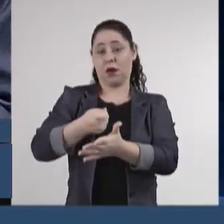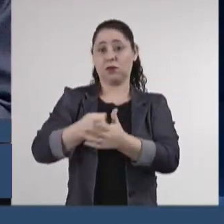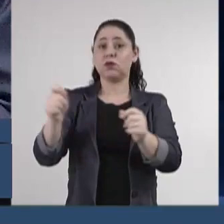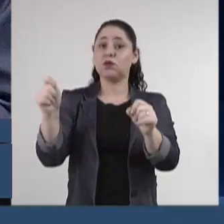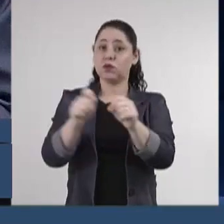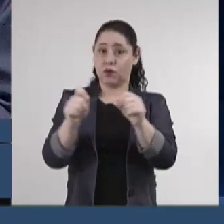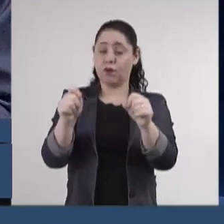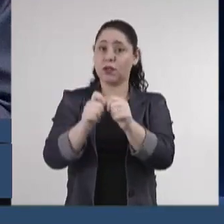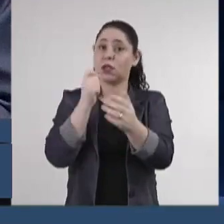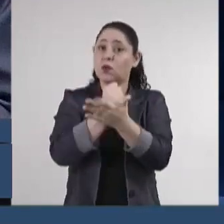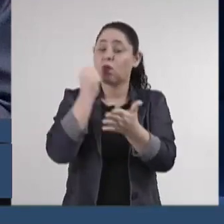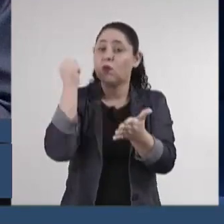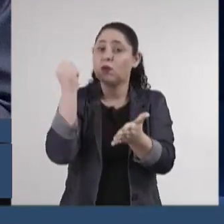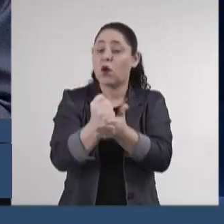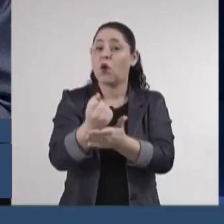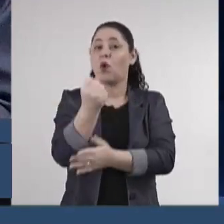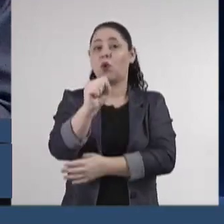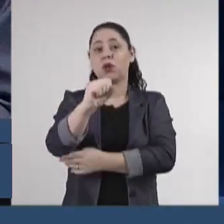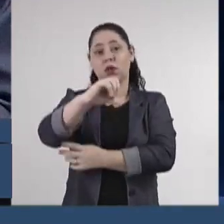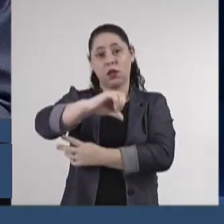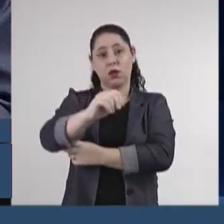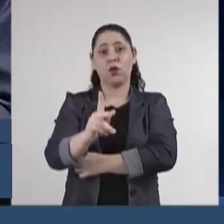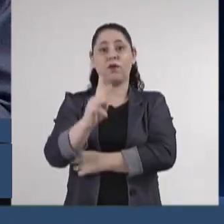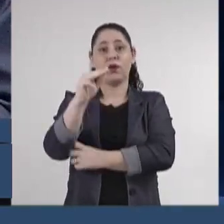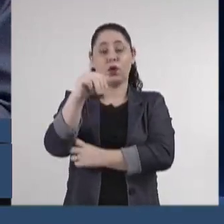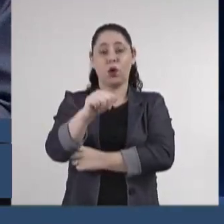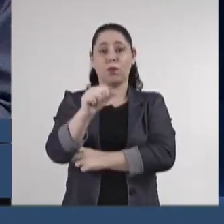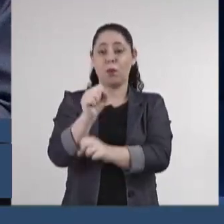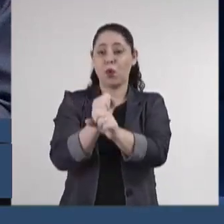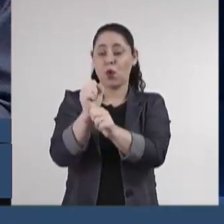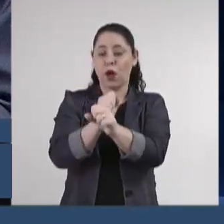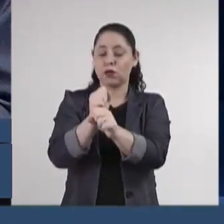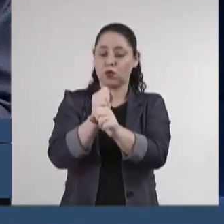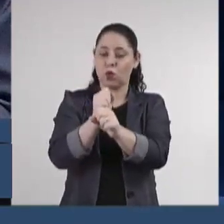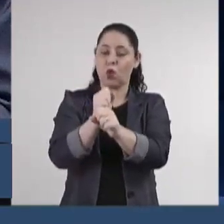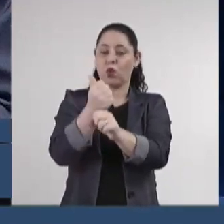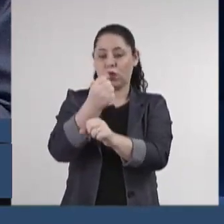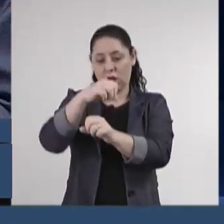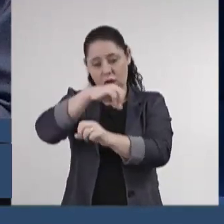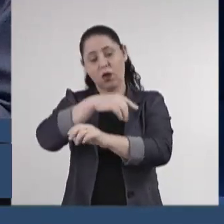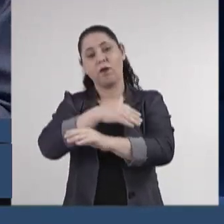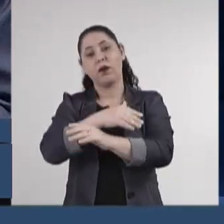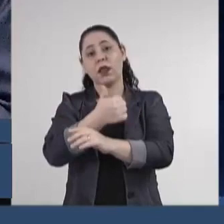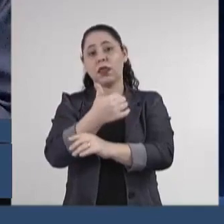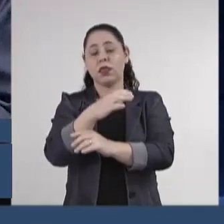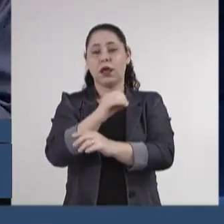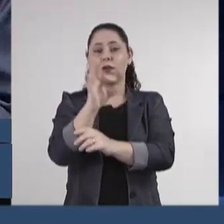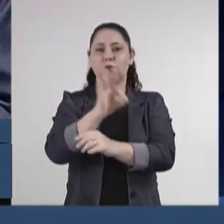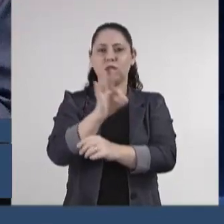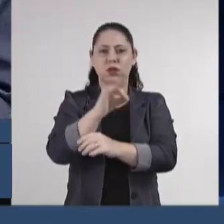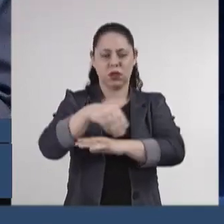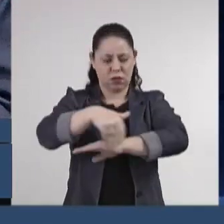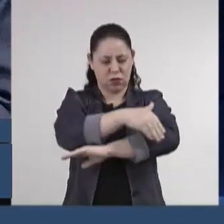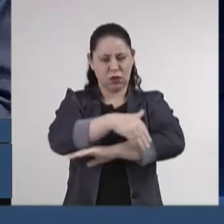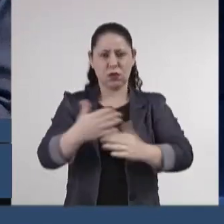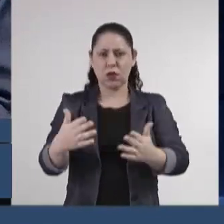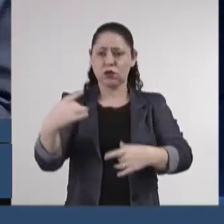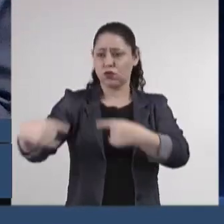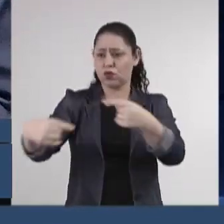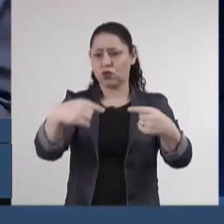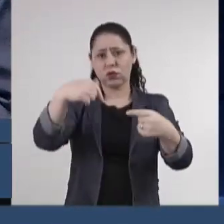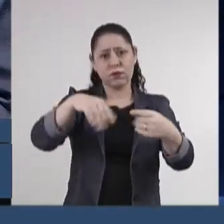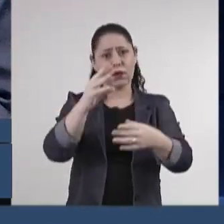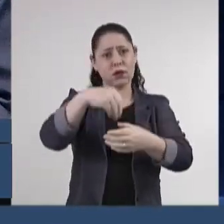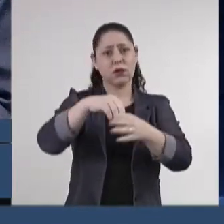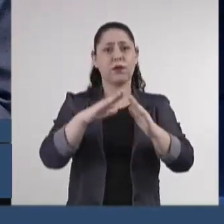de fazer no negócio. 89 quilômetros por ano. Tinha que fazer duplicação. 10% do trecho, não era isso, Júnior? Discutimos aqui